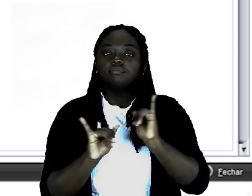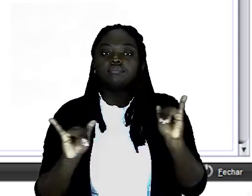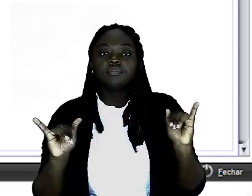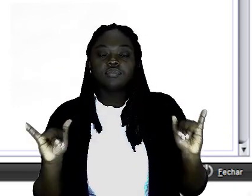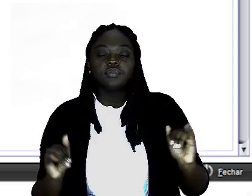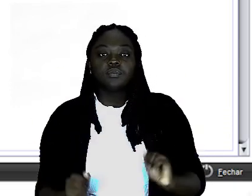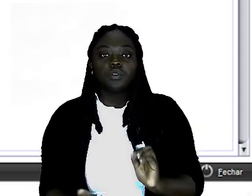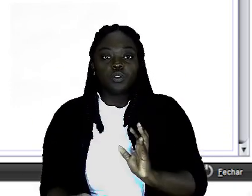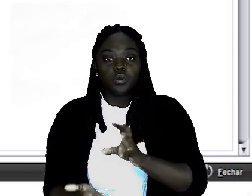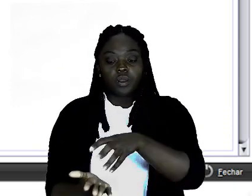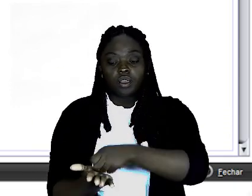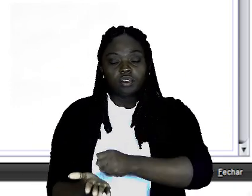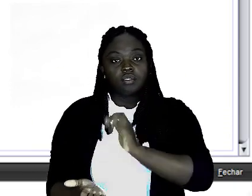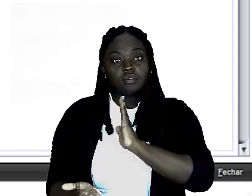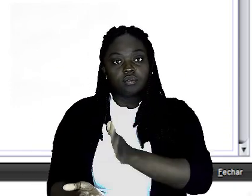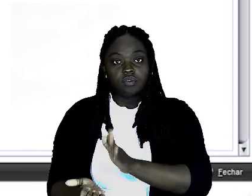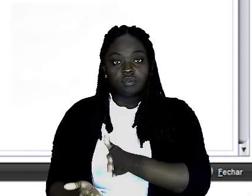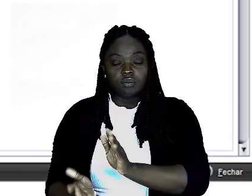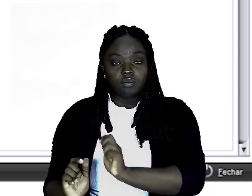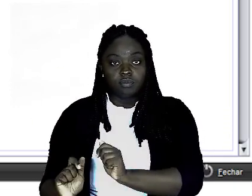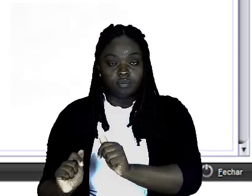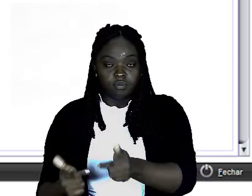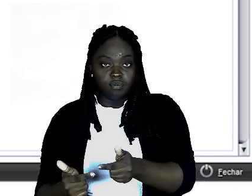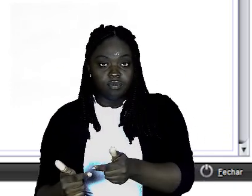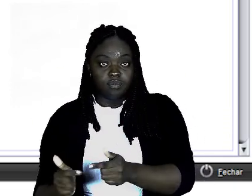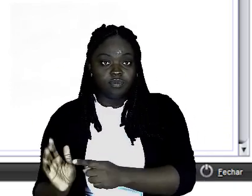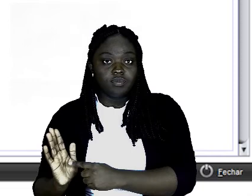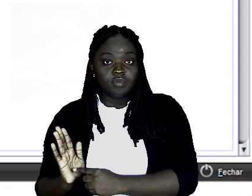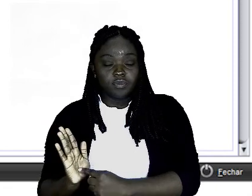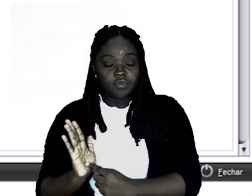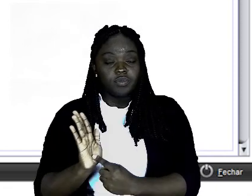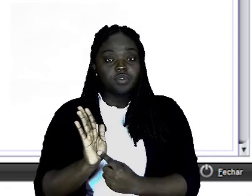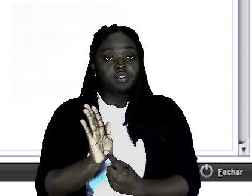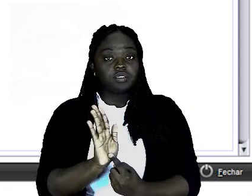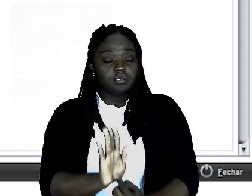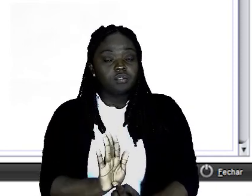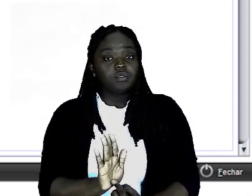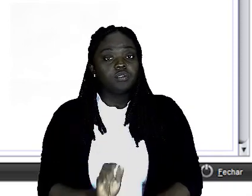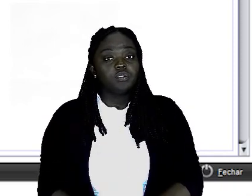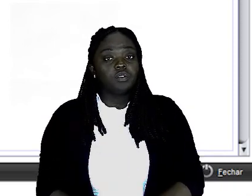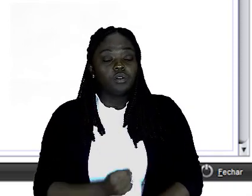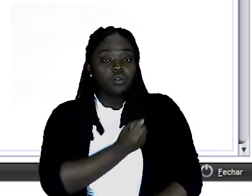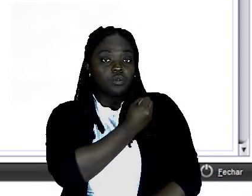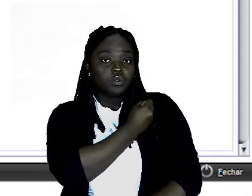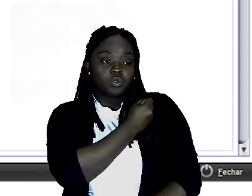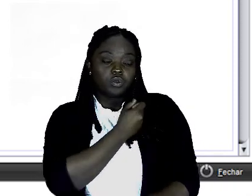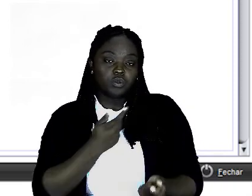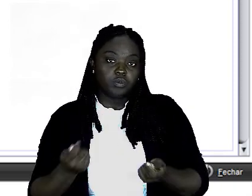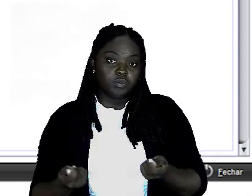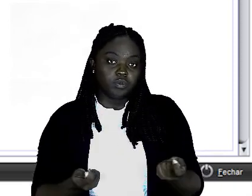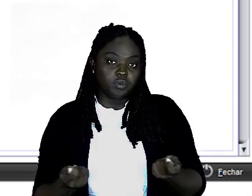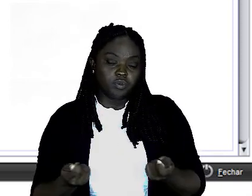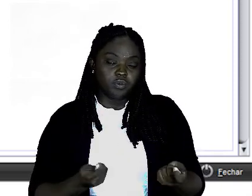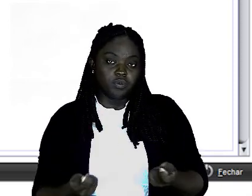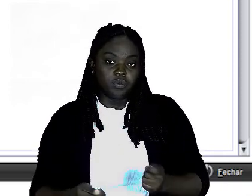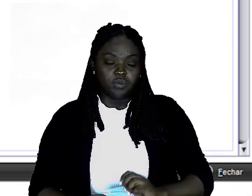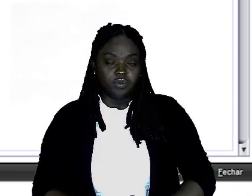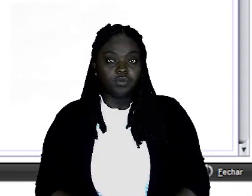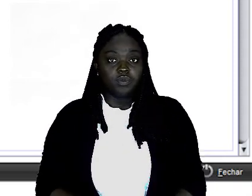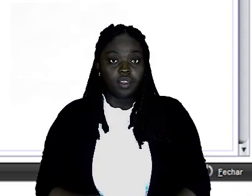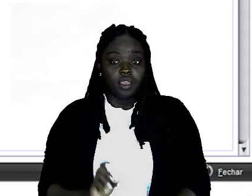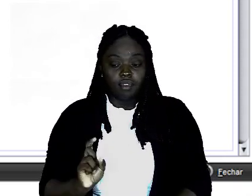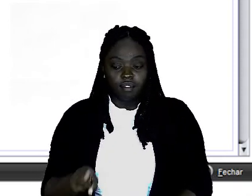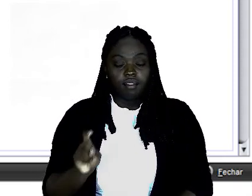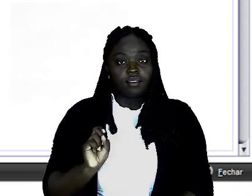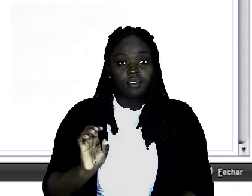que o arquivo já foi gerado, indicando seu respectivo número de controle. Clique em